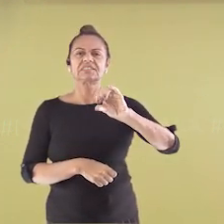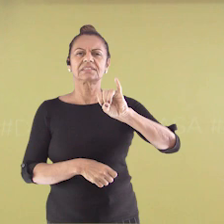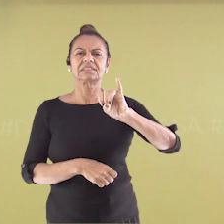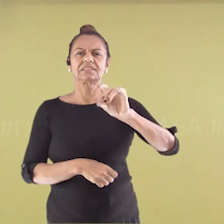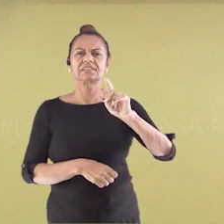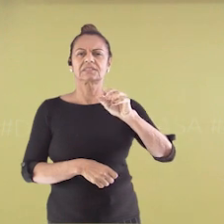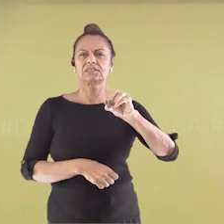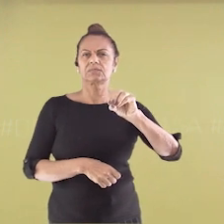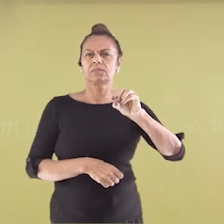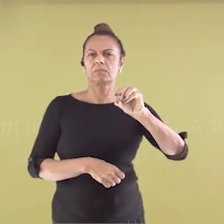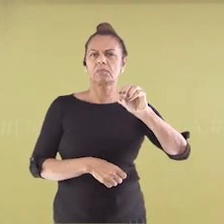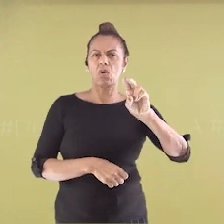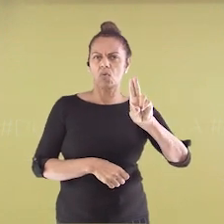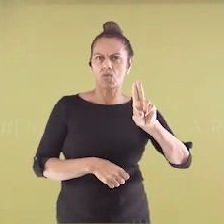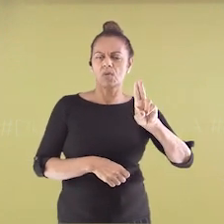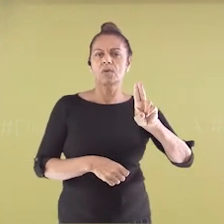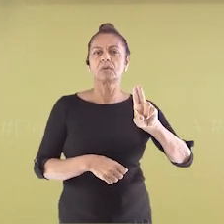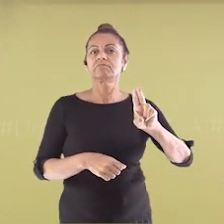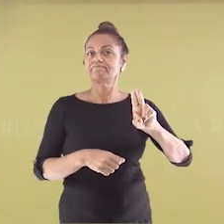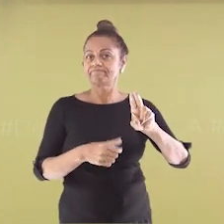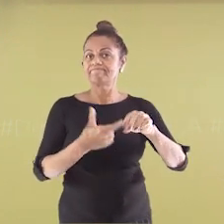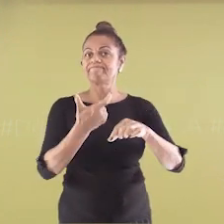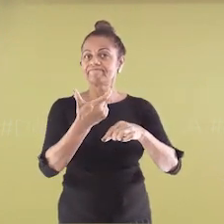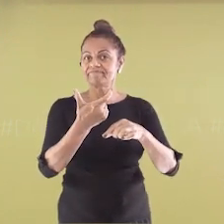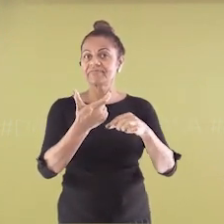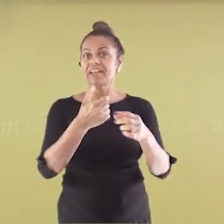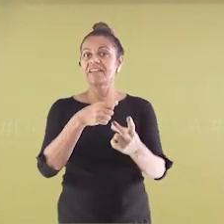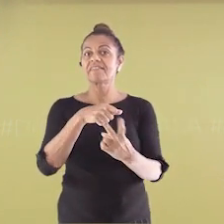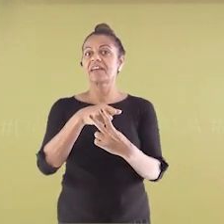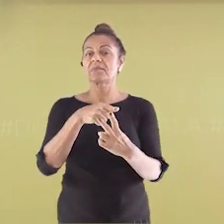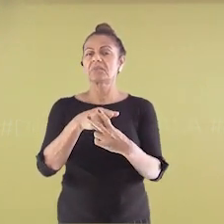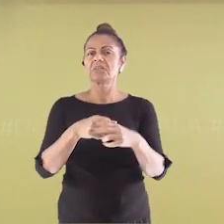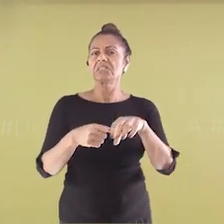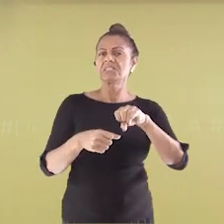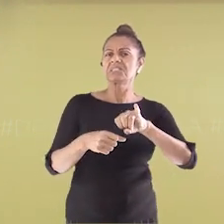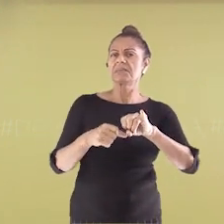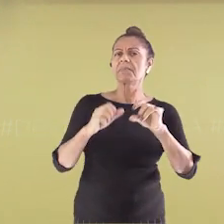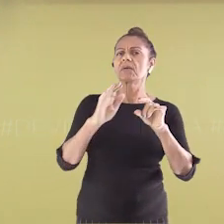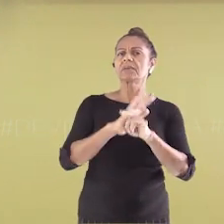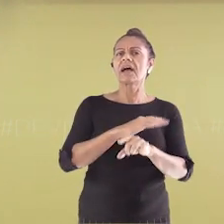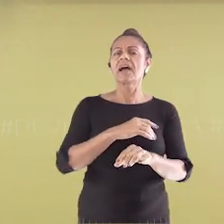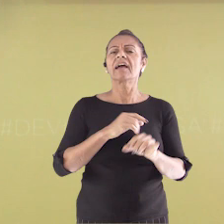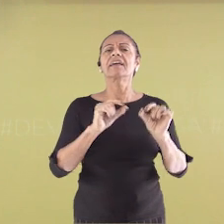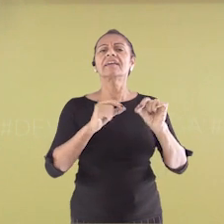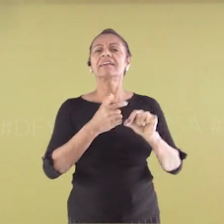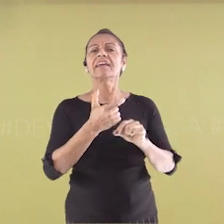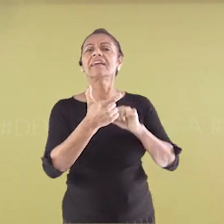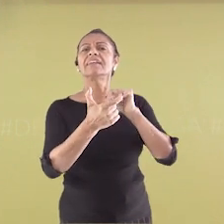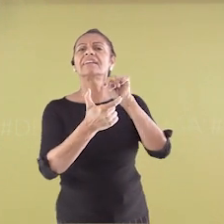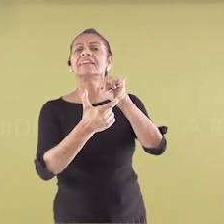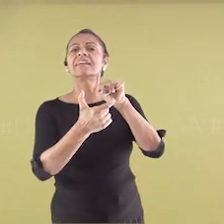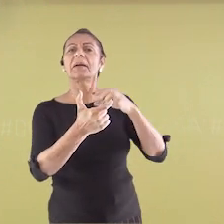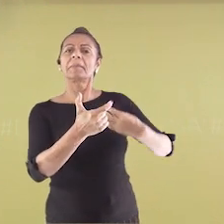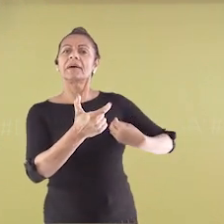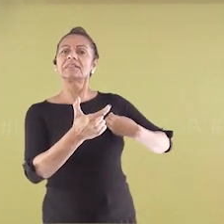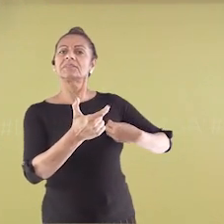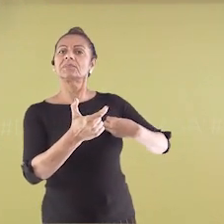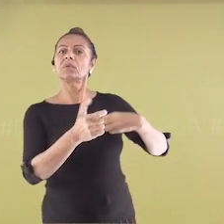oração aqui? Muito bem. Acertou quem disse participou. Olhem só, vou marcar